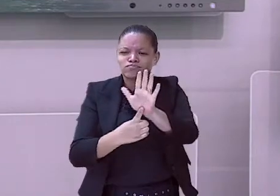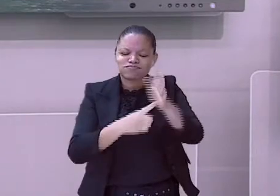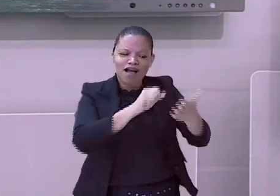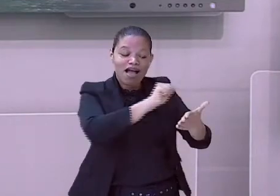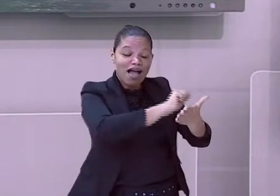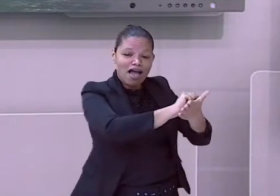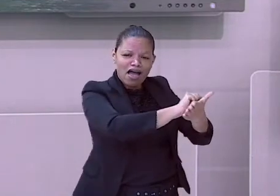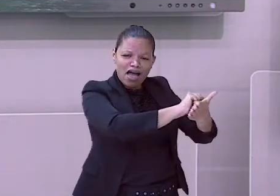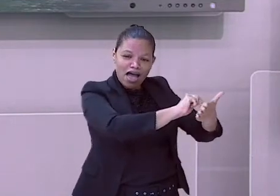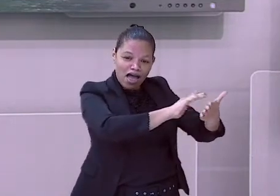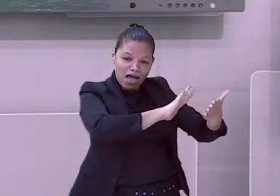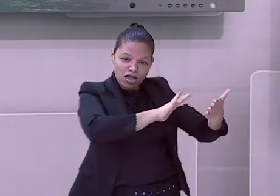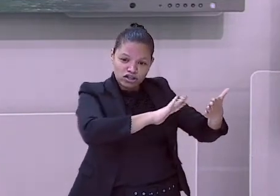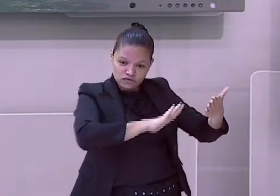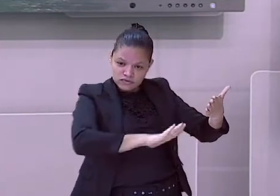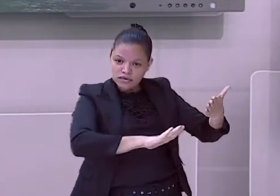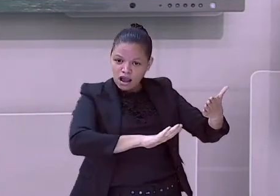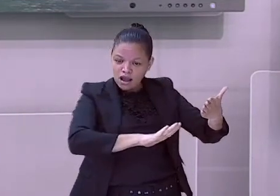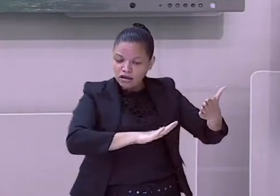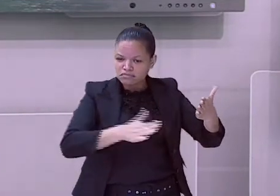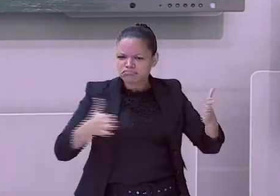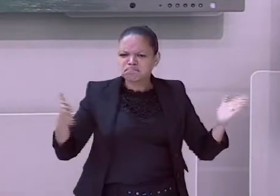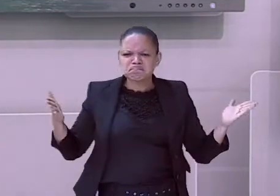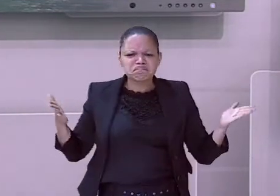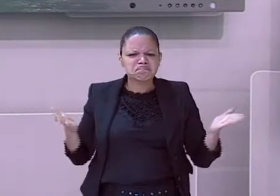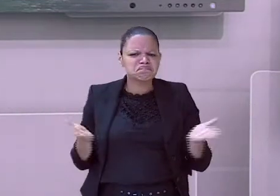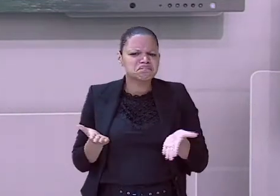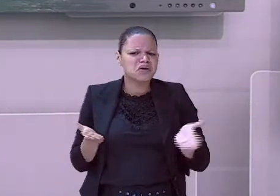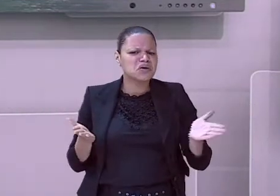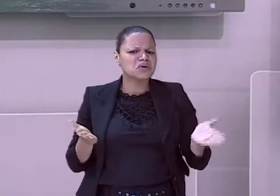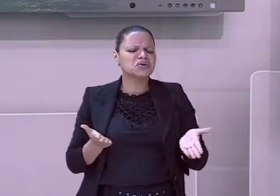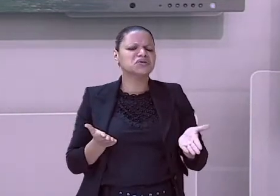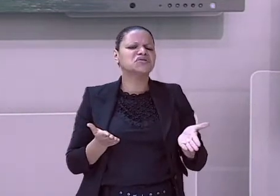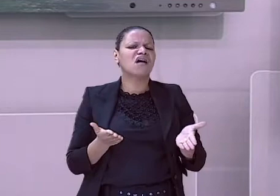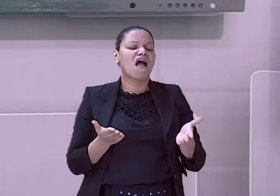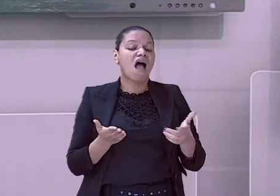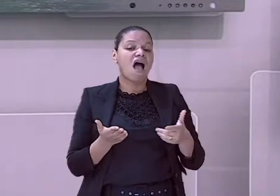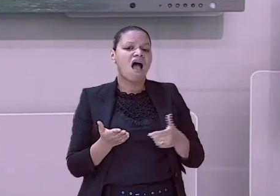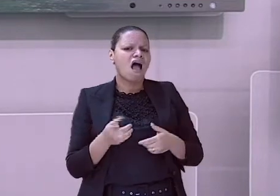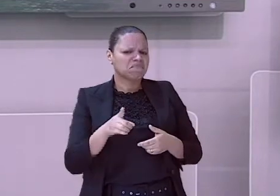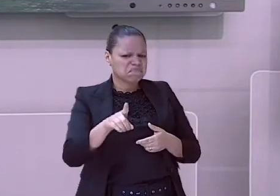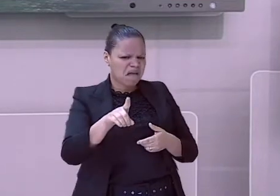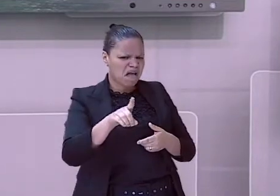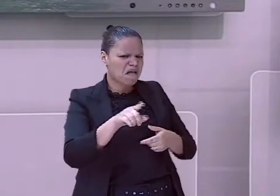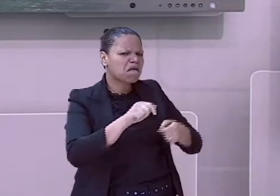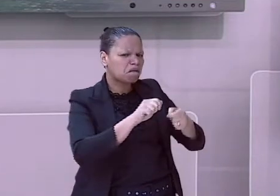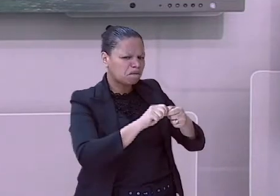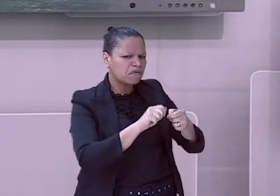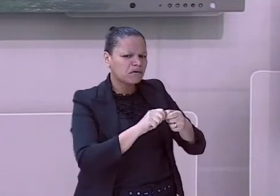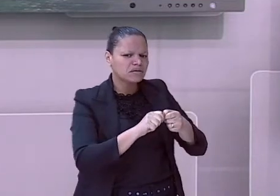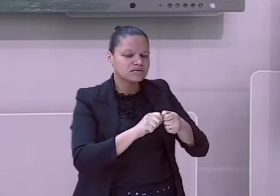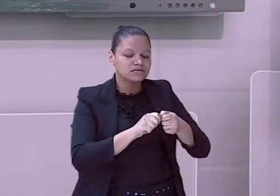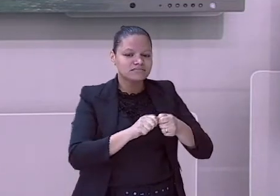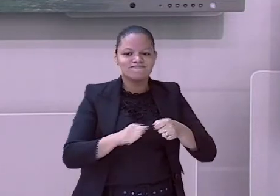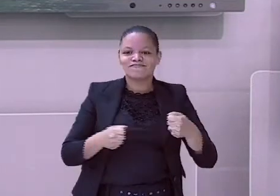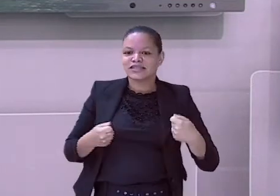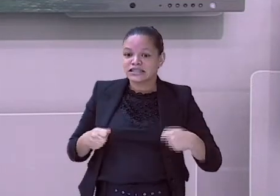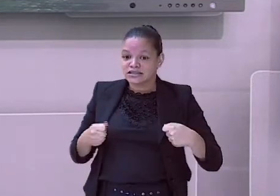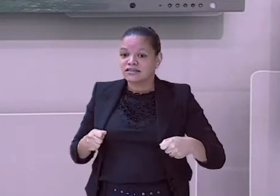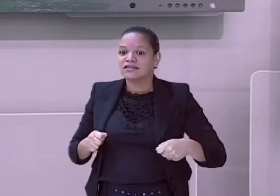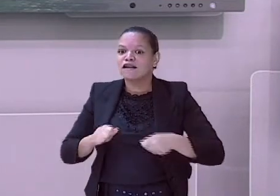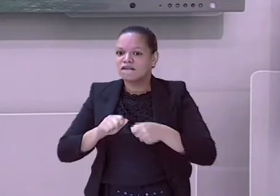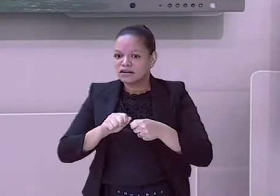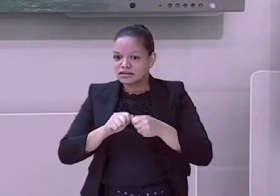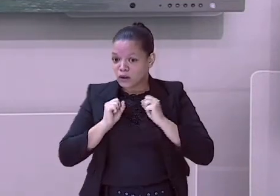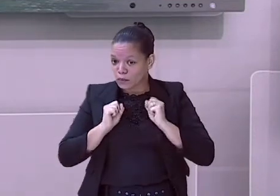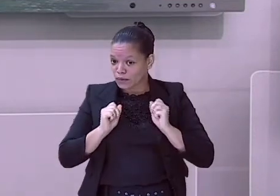já deve ter realizado. Se você não realizou ainda, é a oportunidade de realizar agora junto